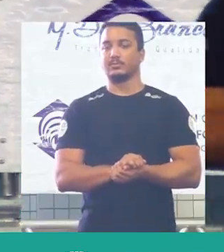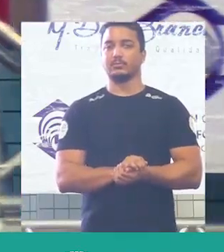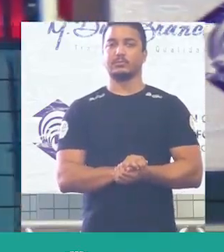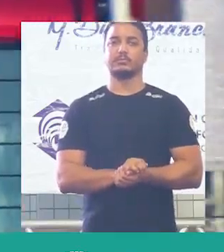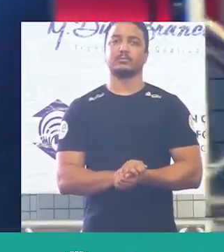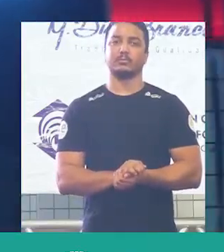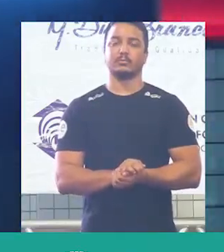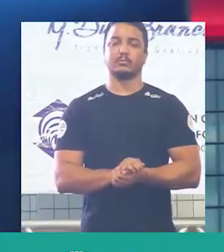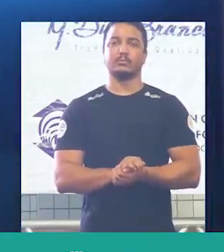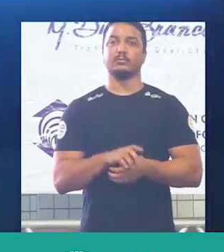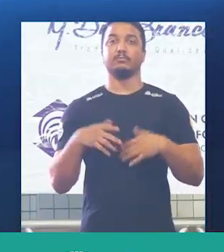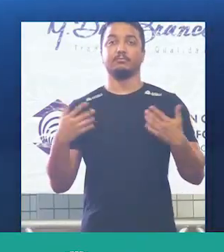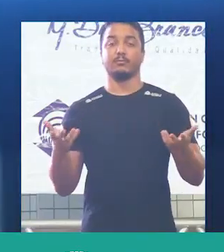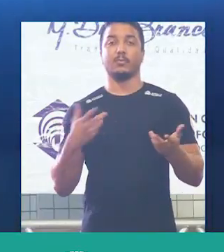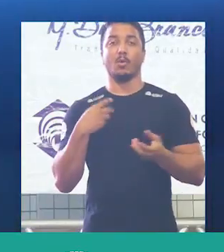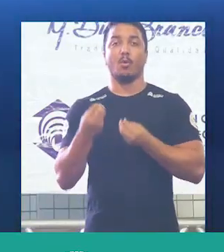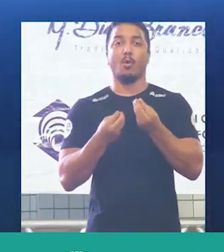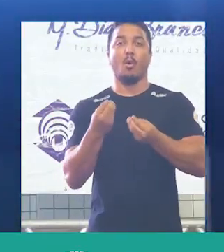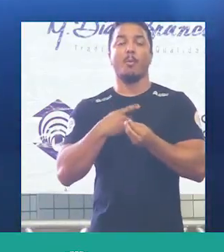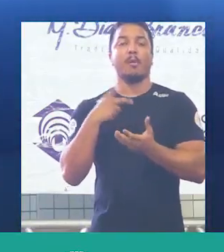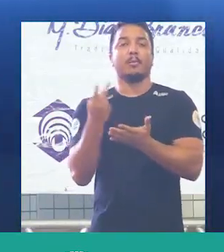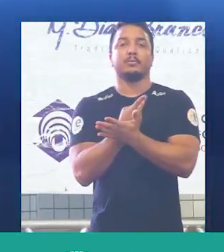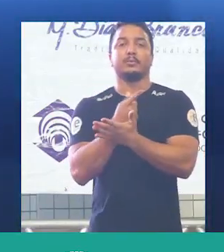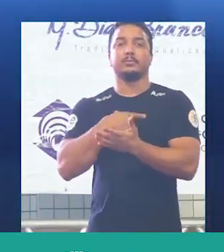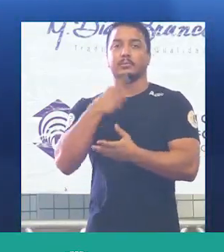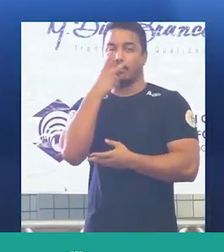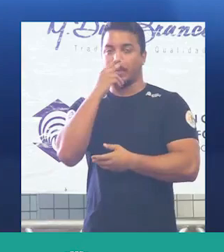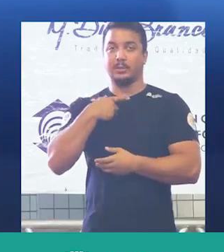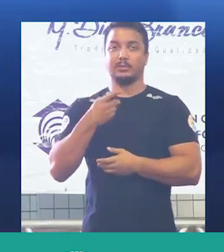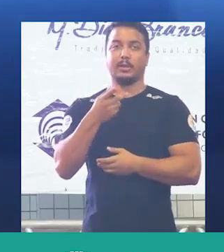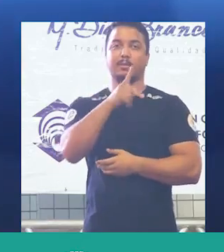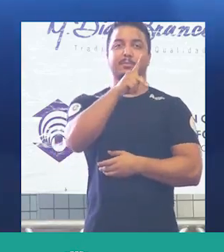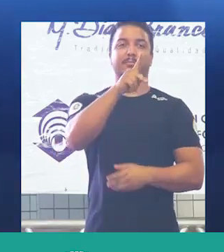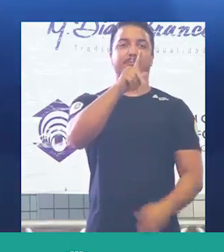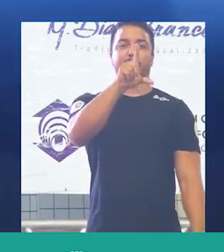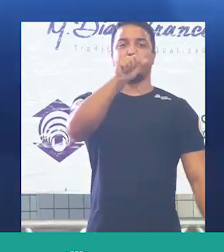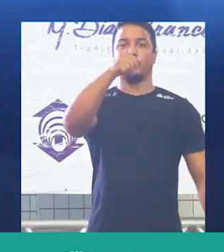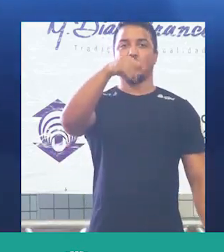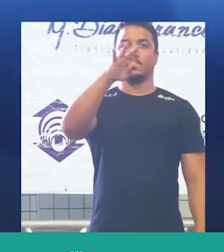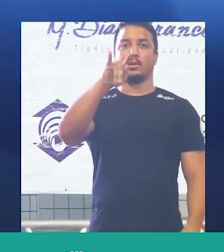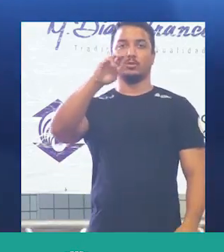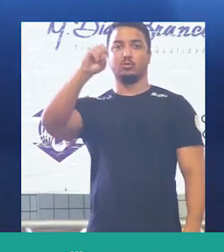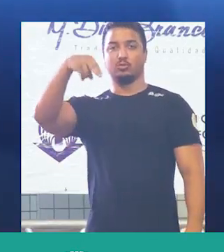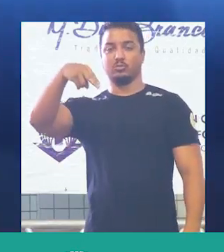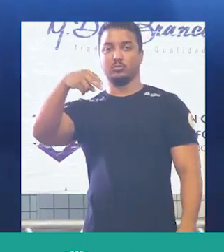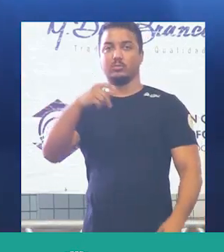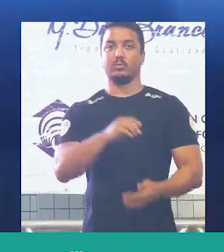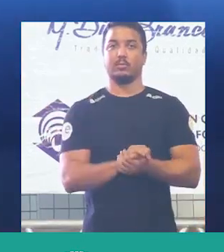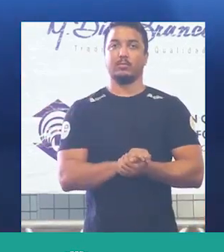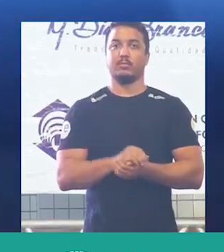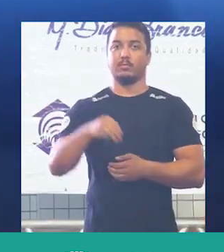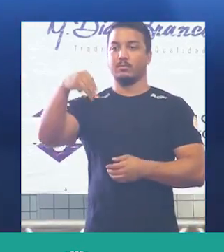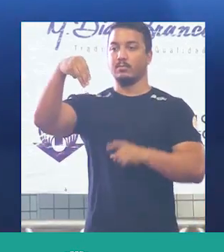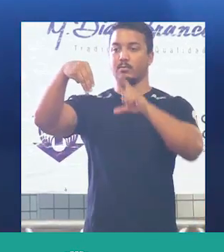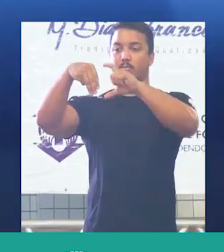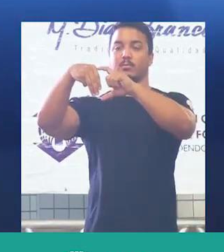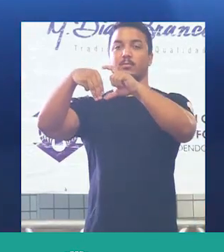Pessoal, então como é que funciona esse sistema plantation? Bem francesinho, vai lá. M